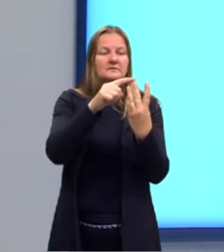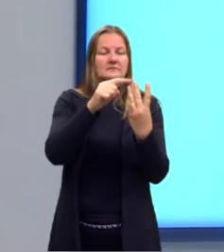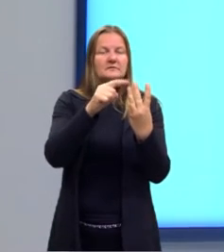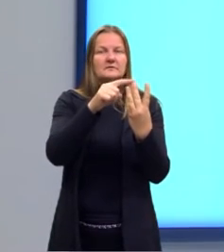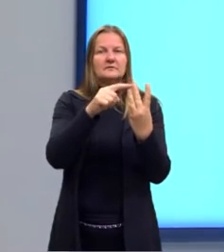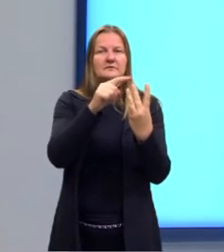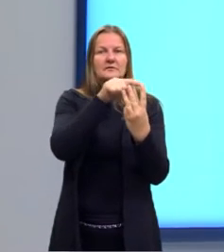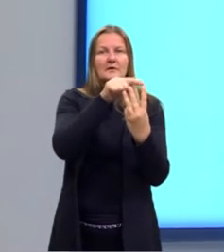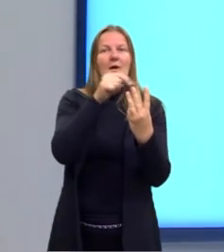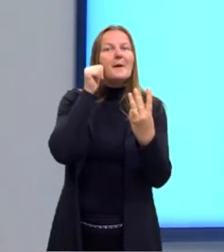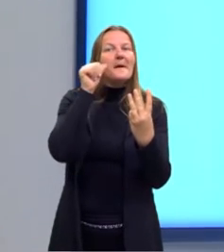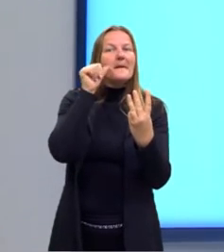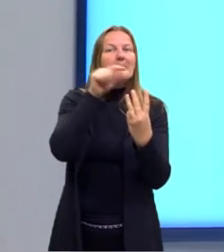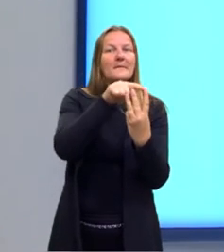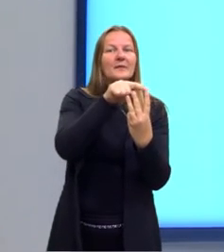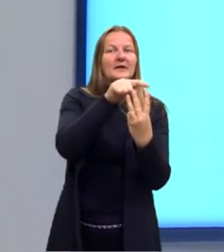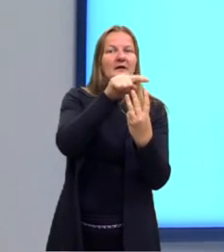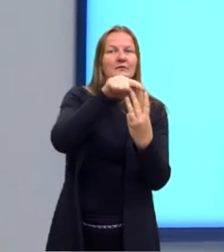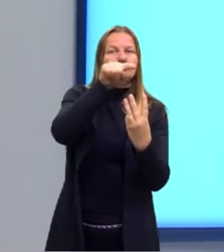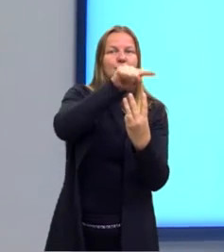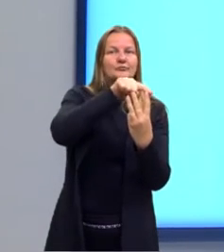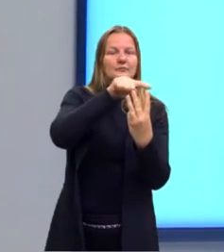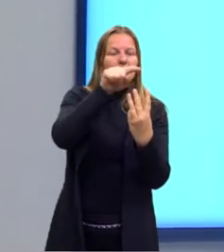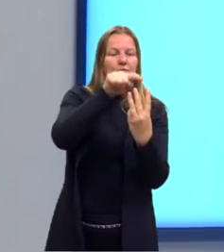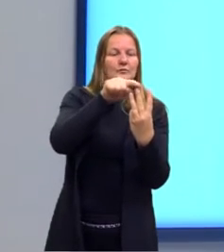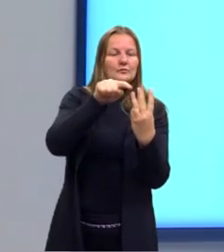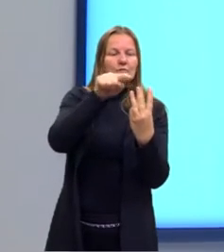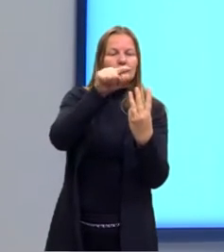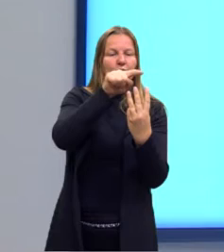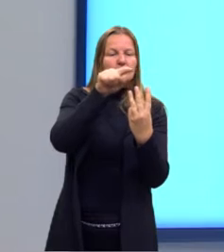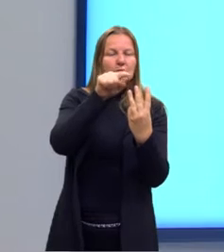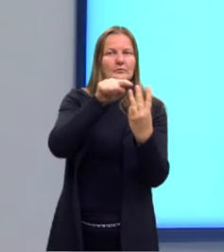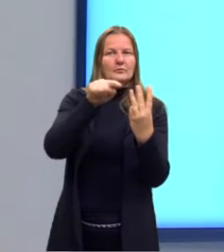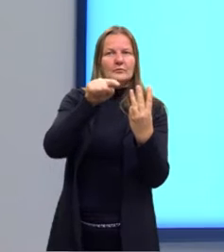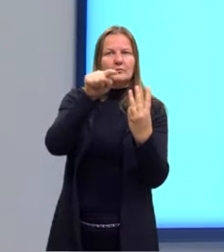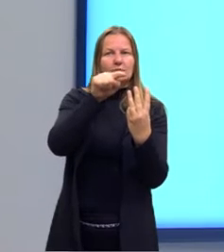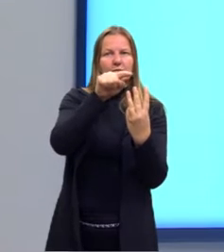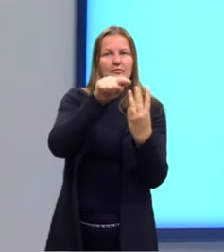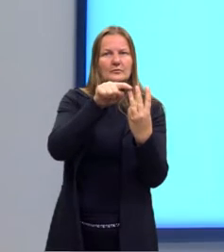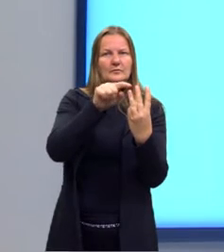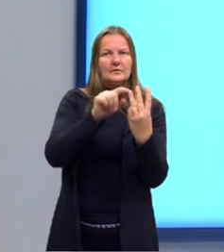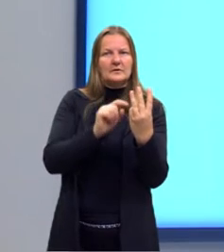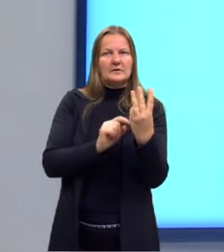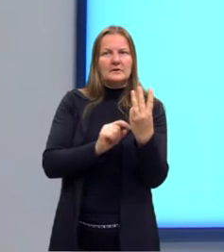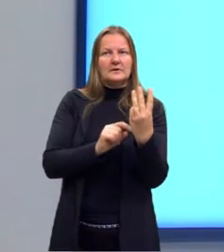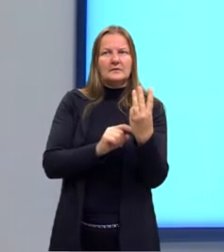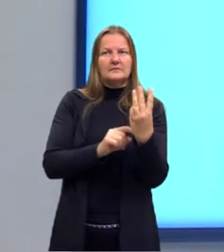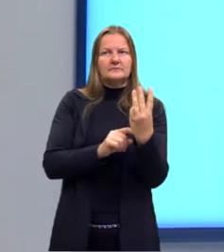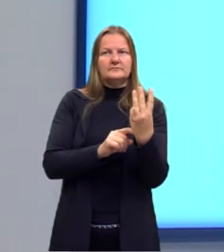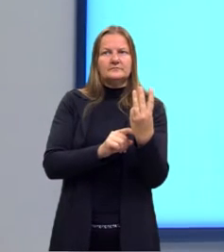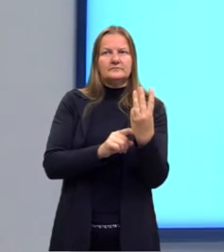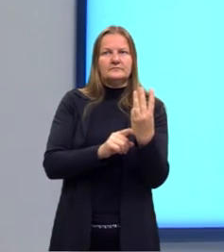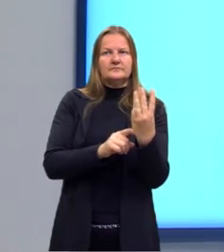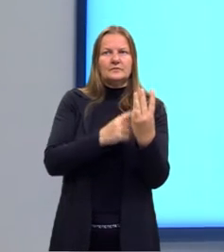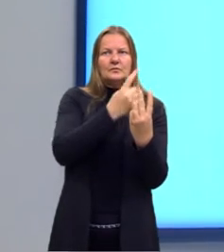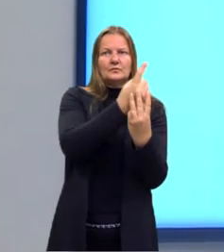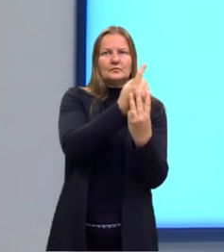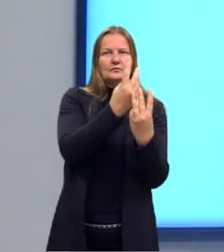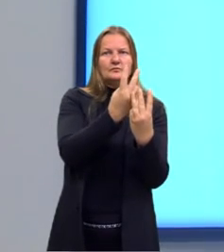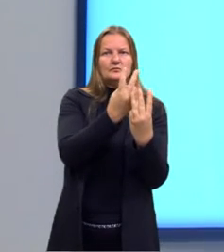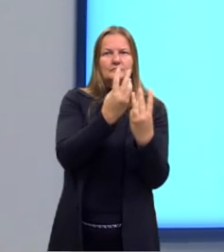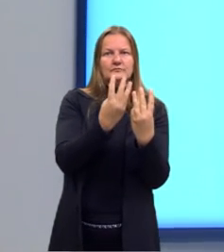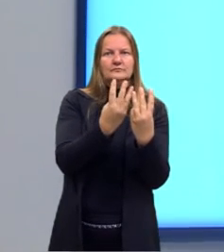ao círculo e dois homens que são os quadrados tá aqui a mulher que apresentado pelo número 1